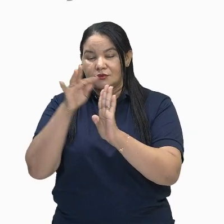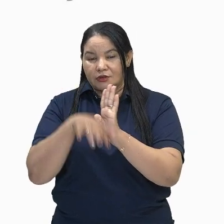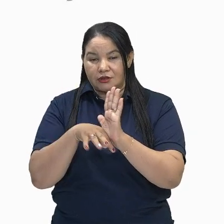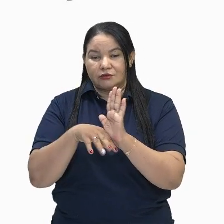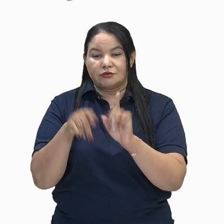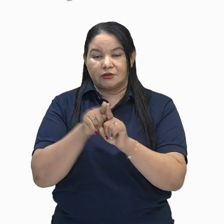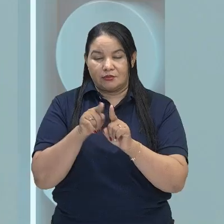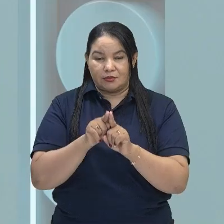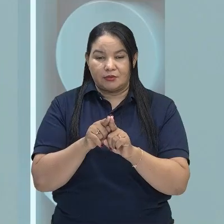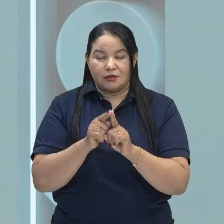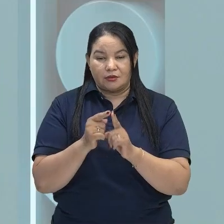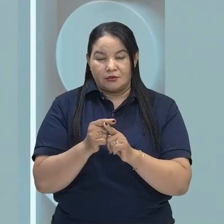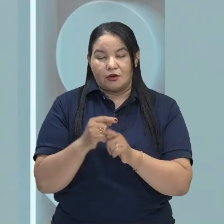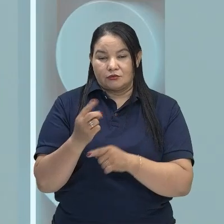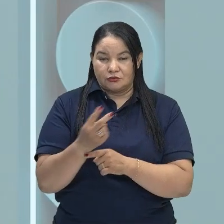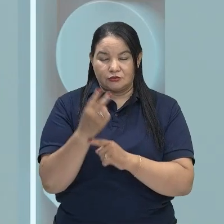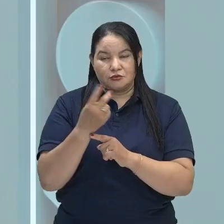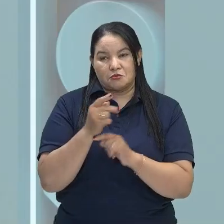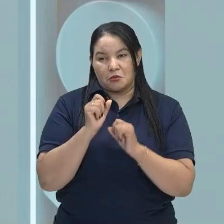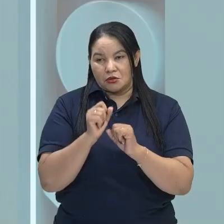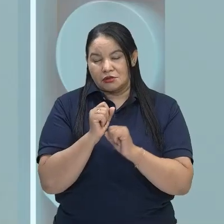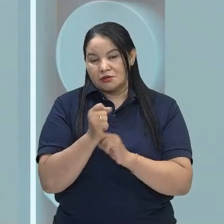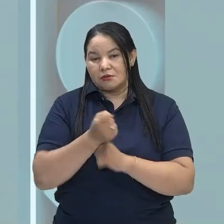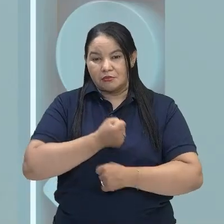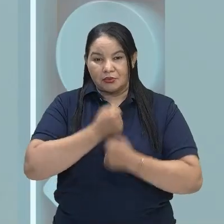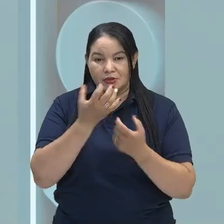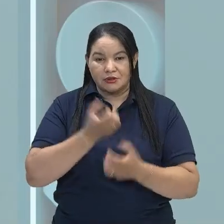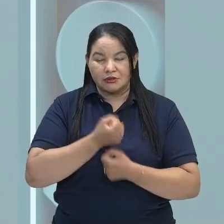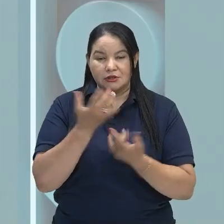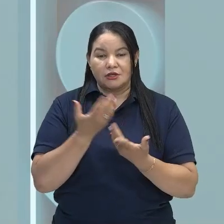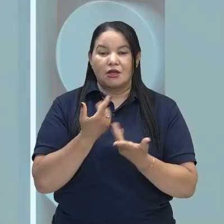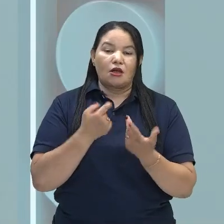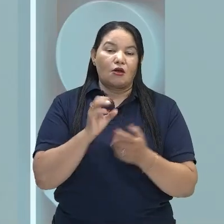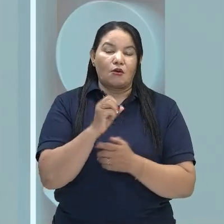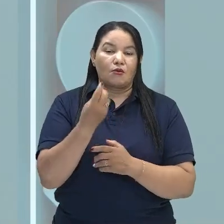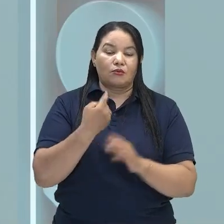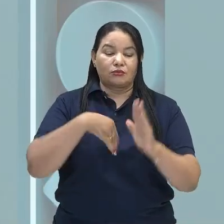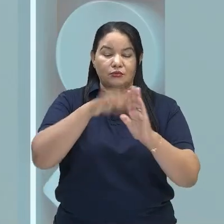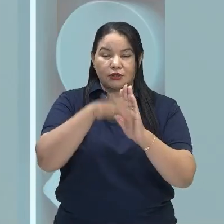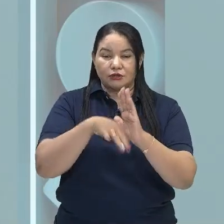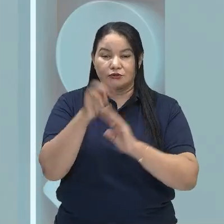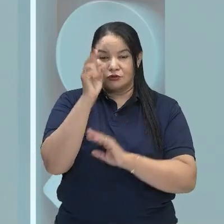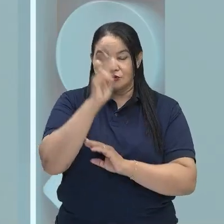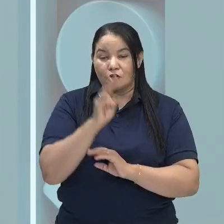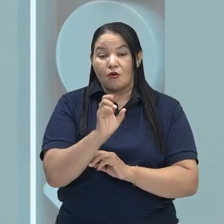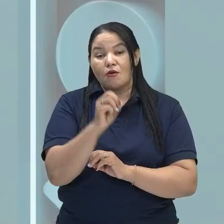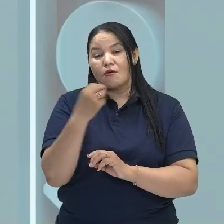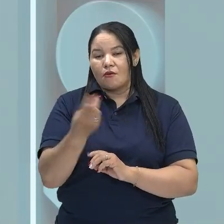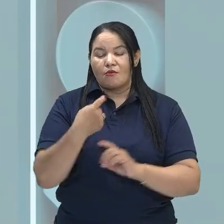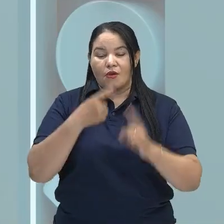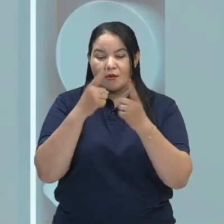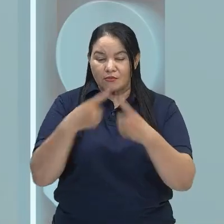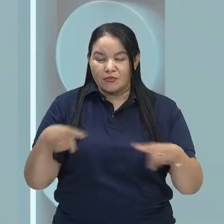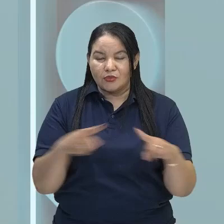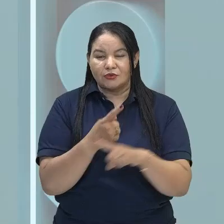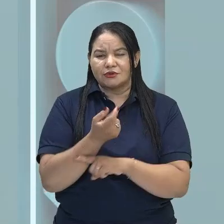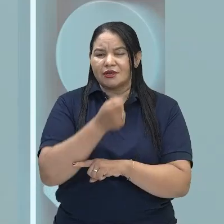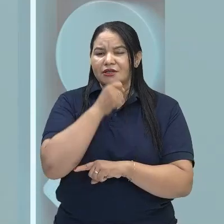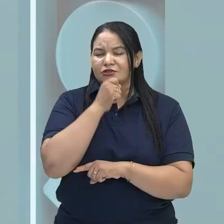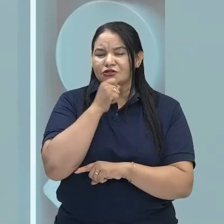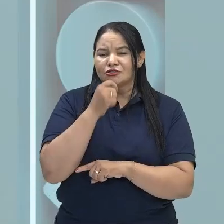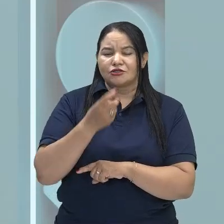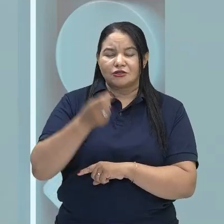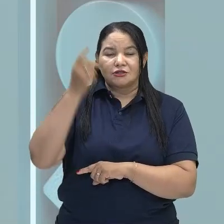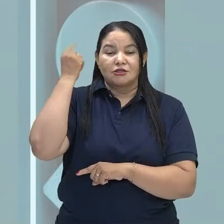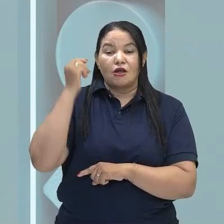já existente, uma poesia, um texto histórico, uma música antiga, um quadro que